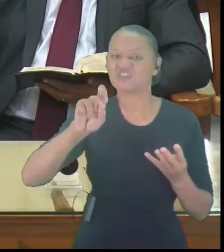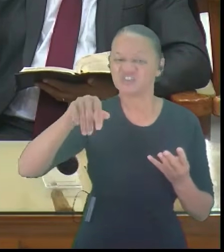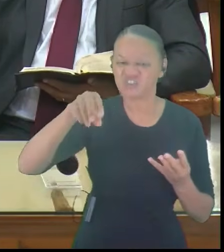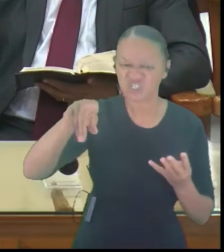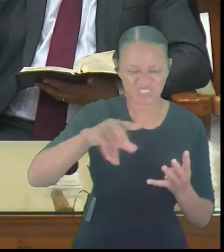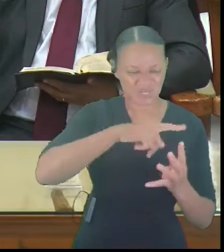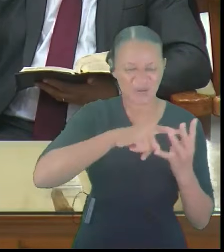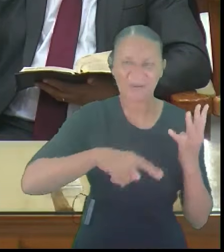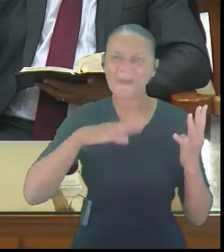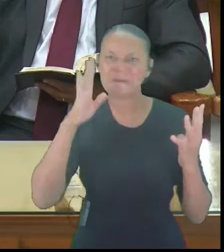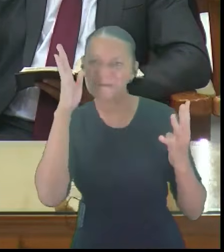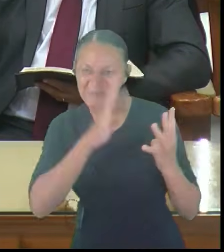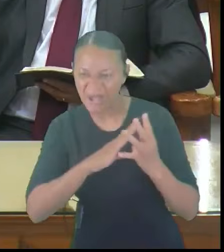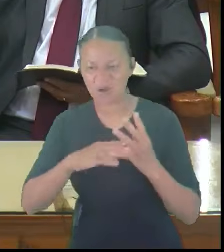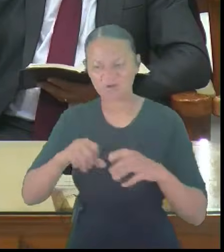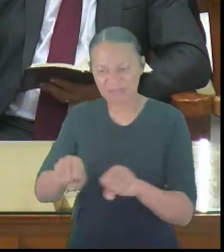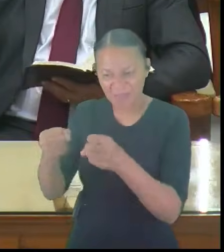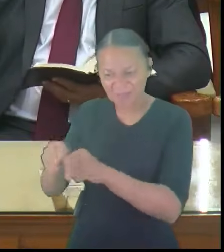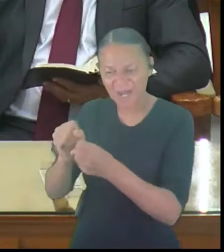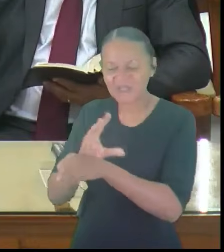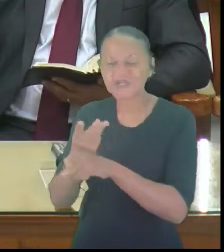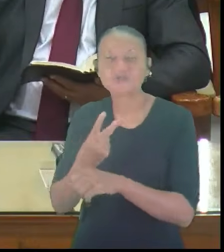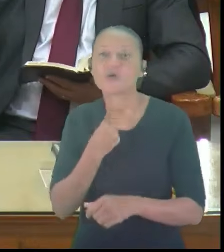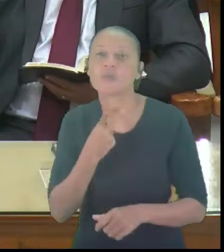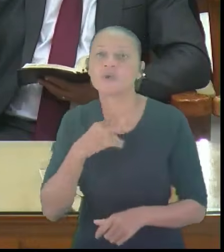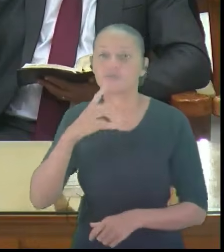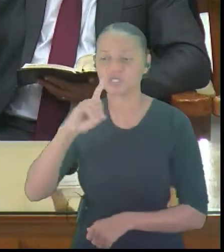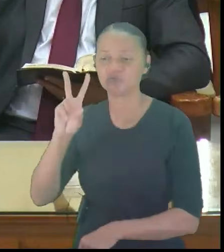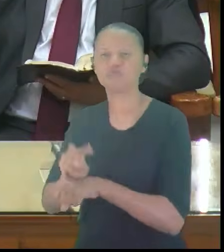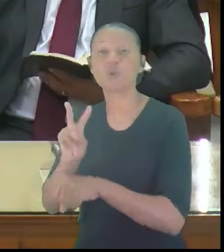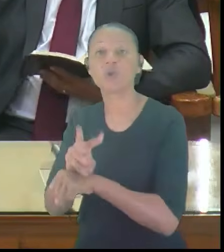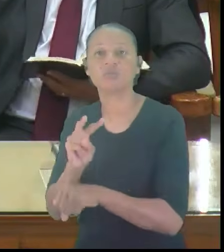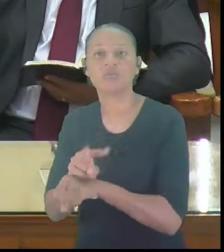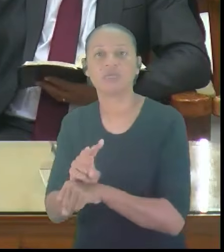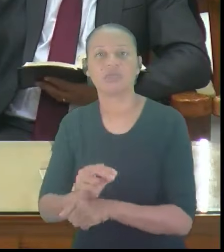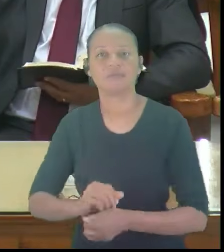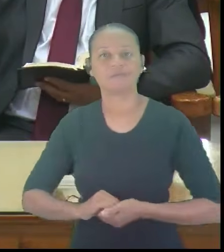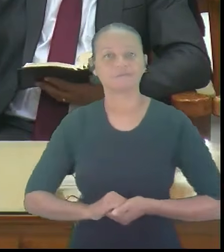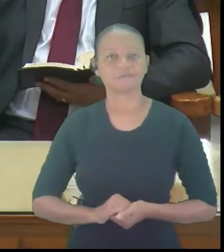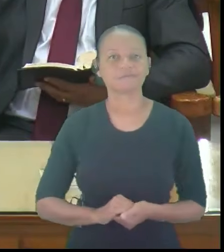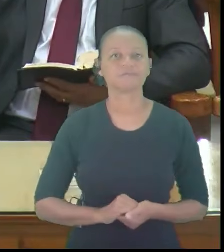fazer nada com a igreja de nosso Senhor Jesus Cristo.